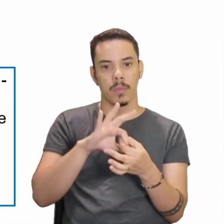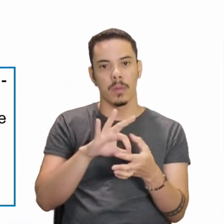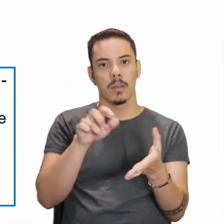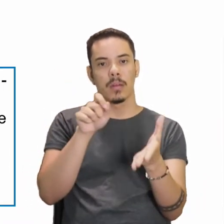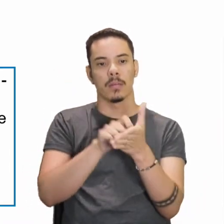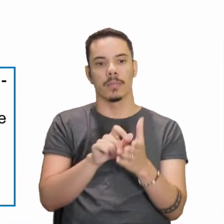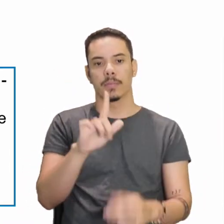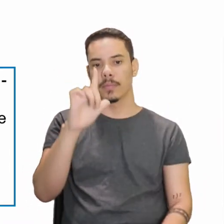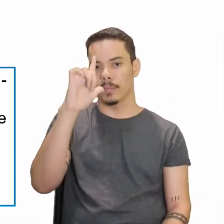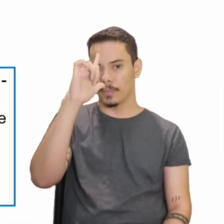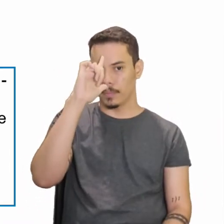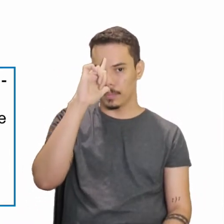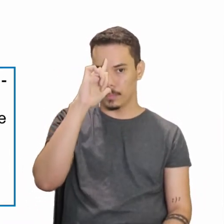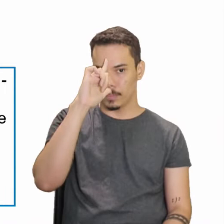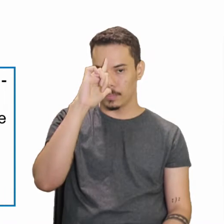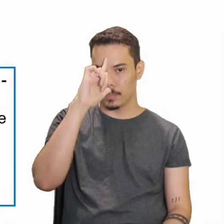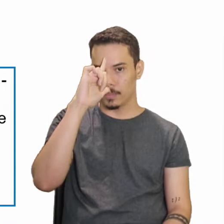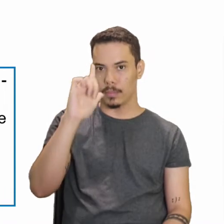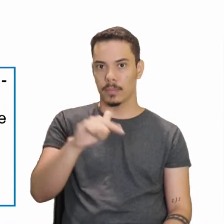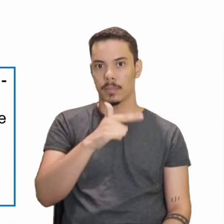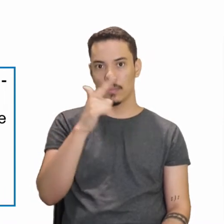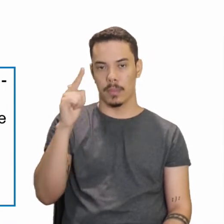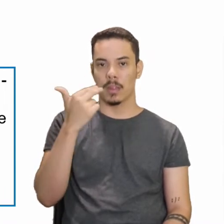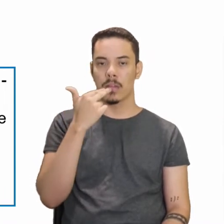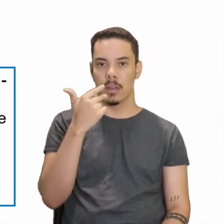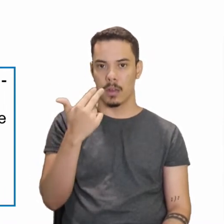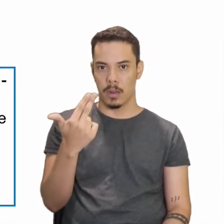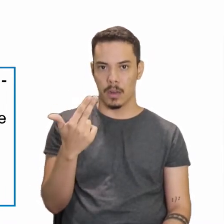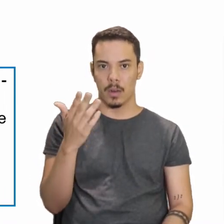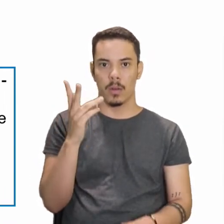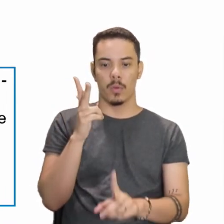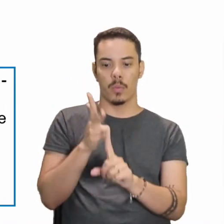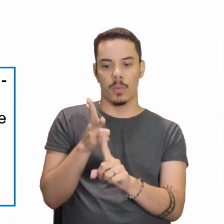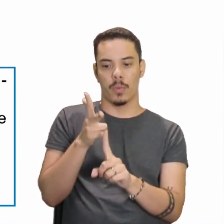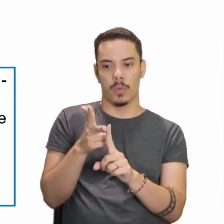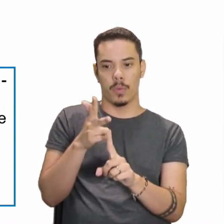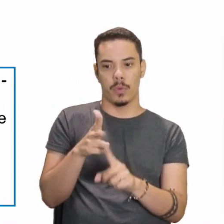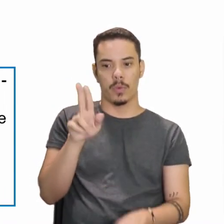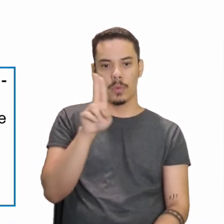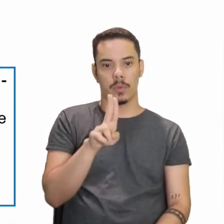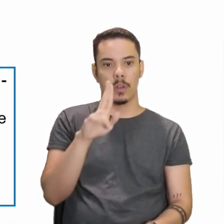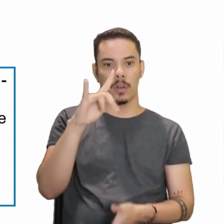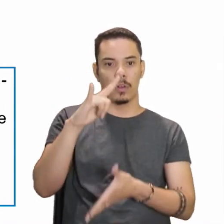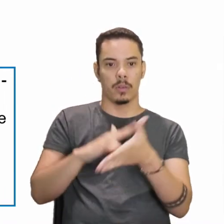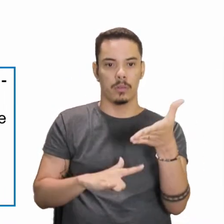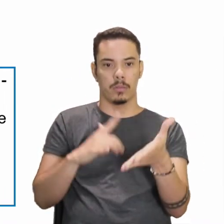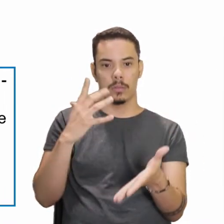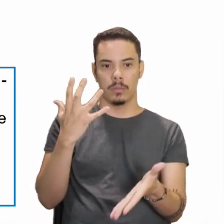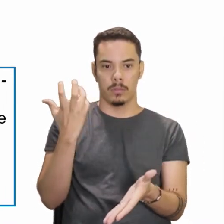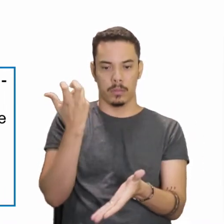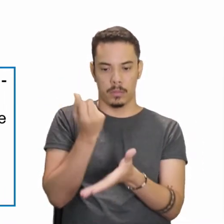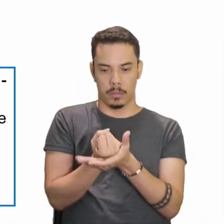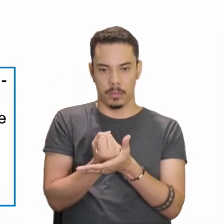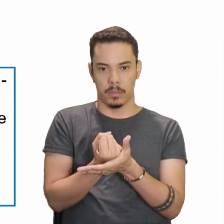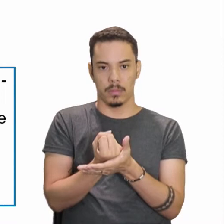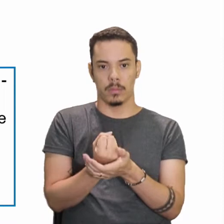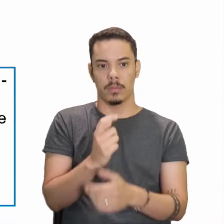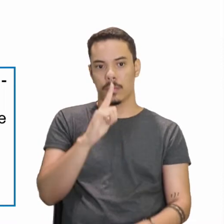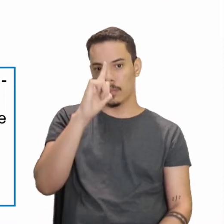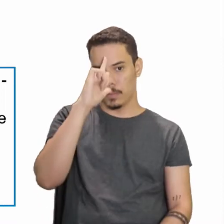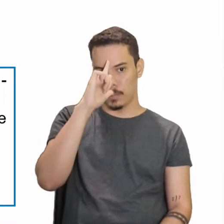em latim bárbaro, né? Que na época era a modalidade usada apenas em documentos, e também no